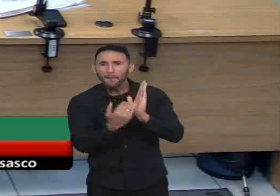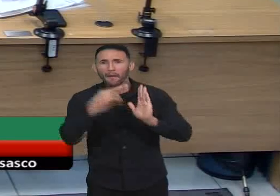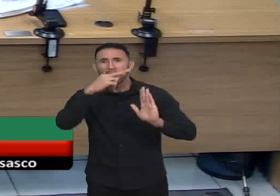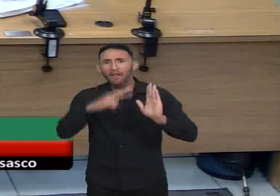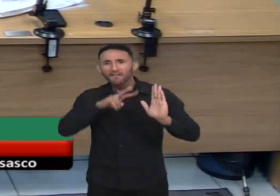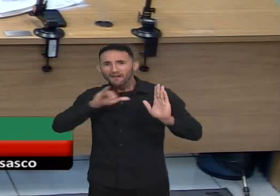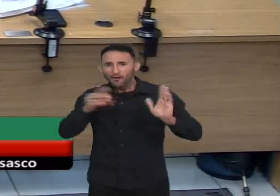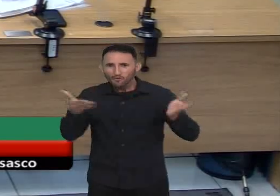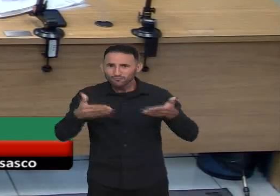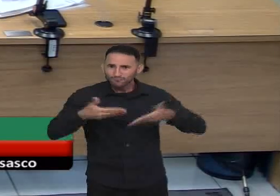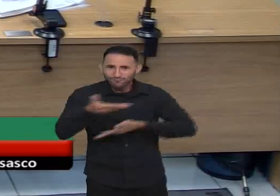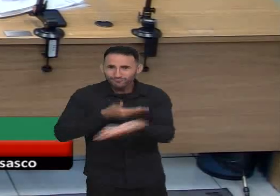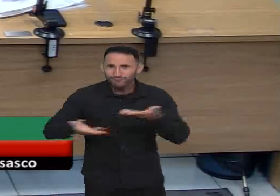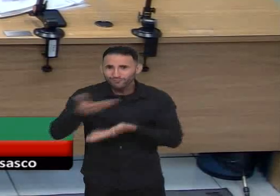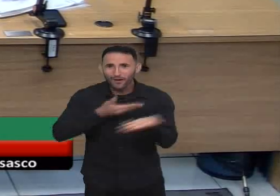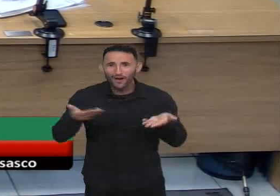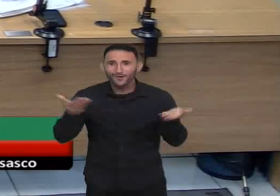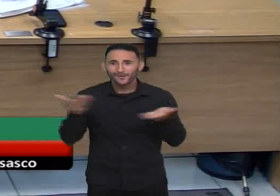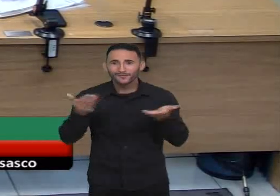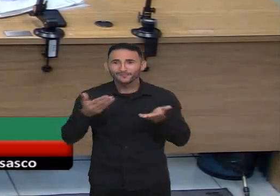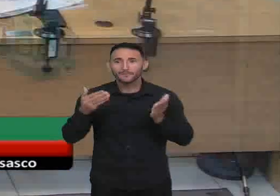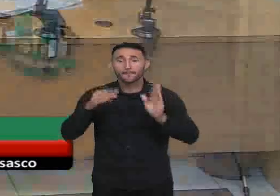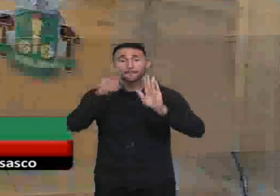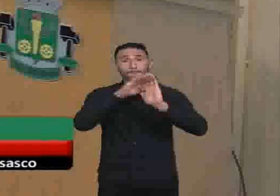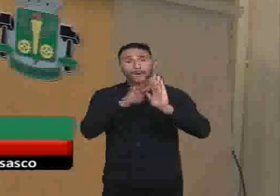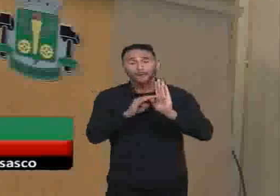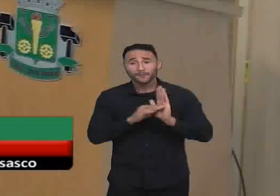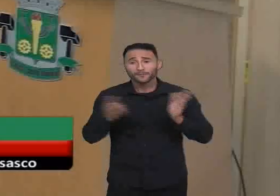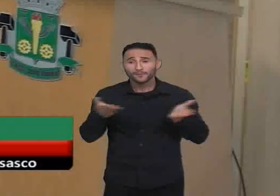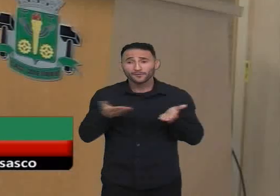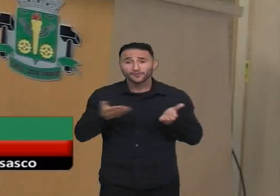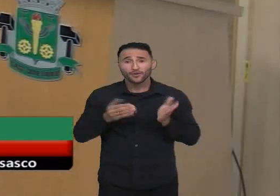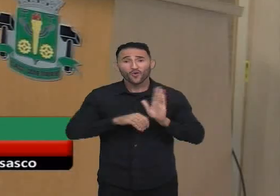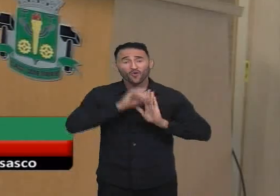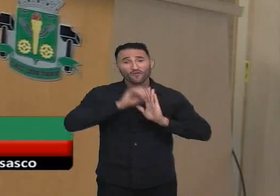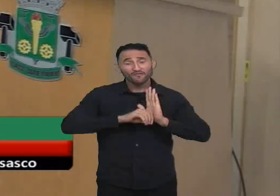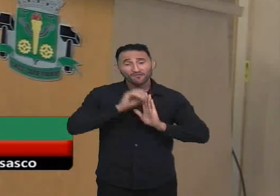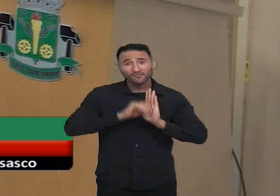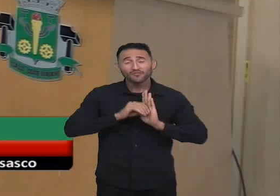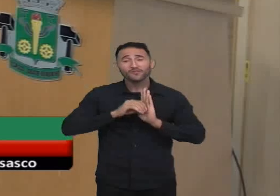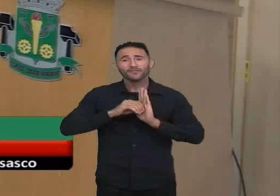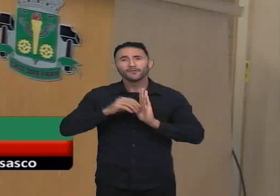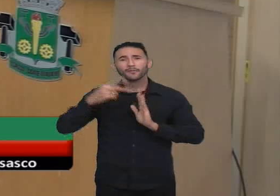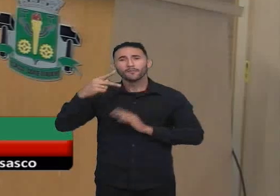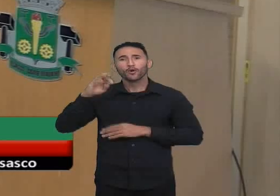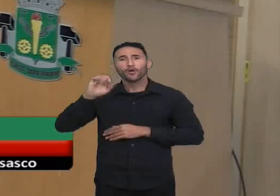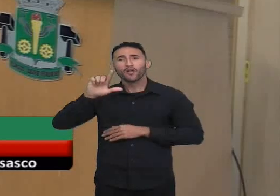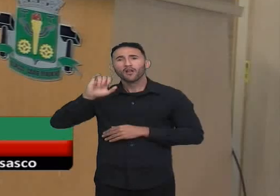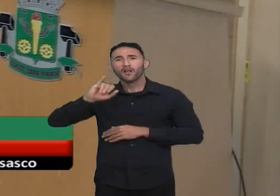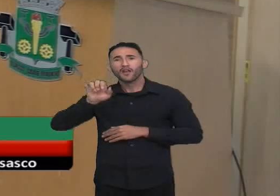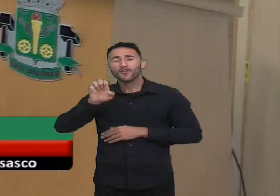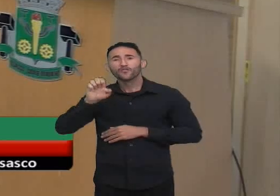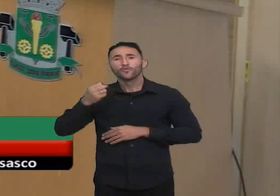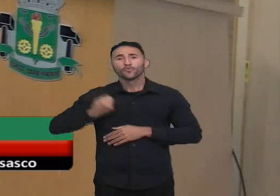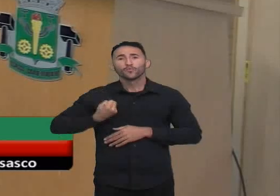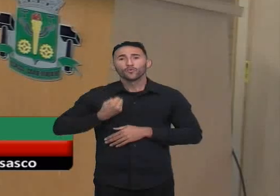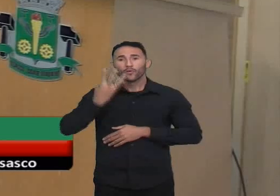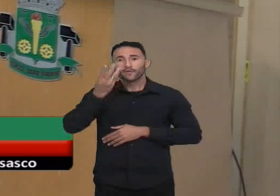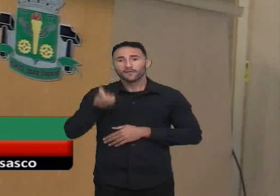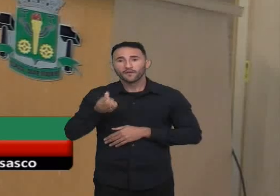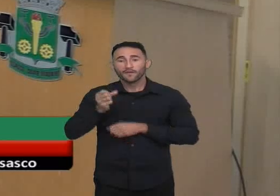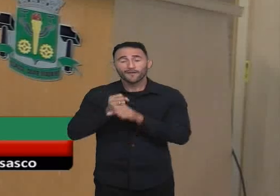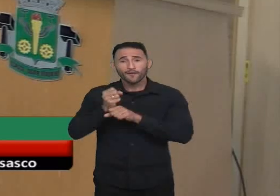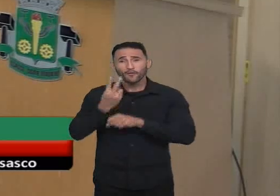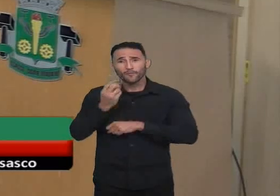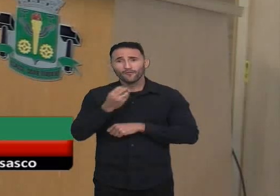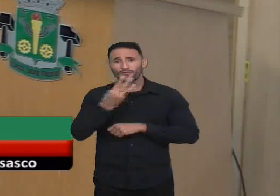lida no expediente. Vamos à pauta da sessão de hoje. Ofício Proleges, número 46, de 2023,